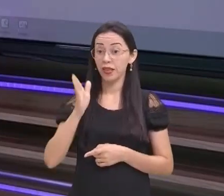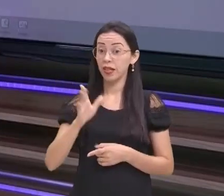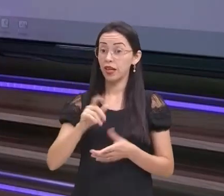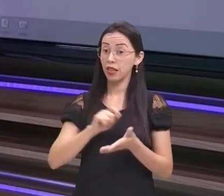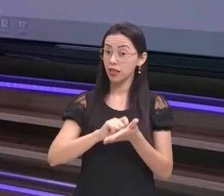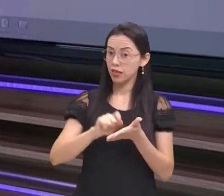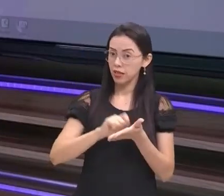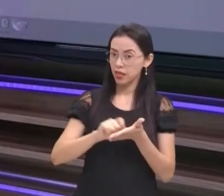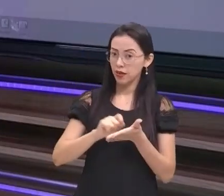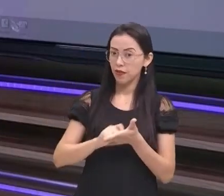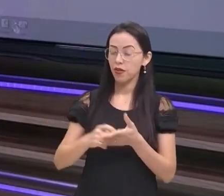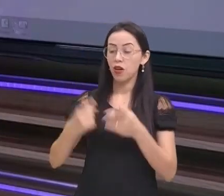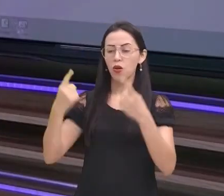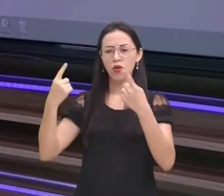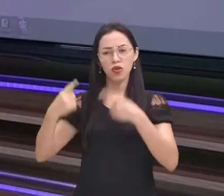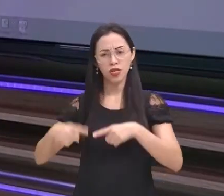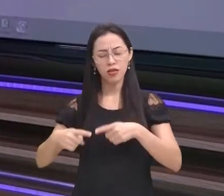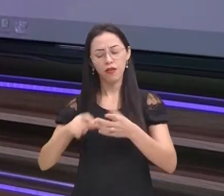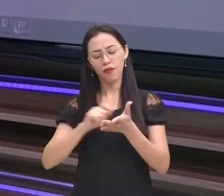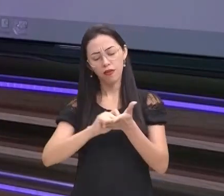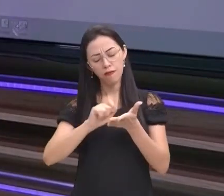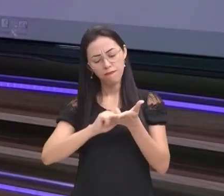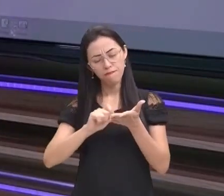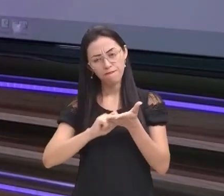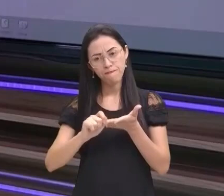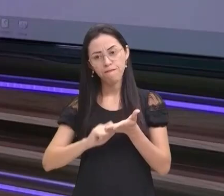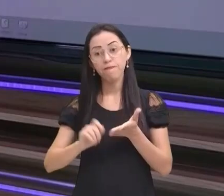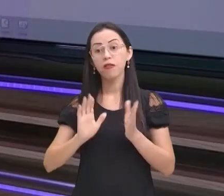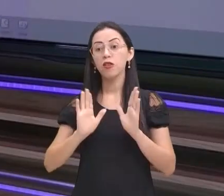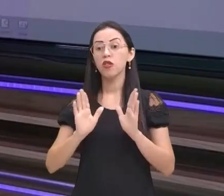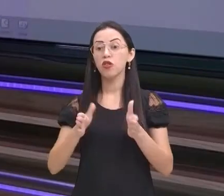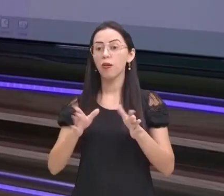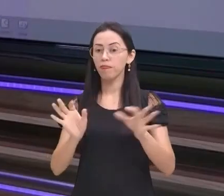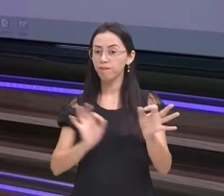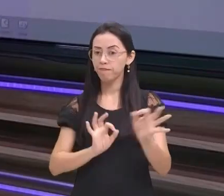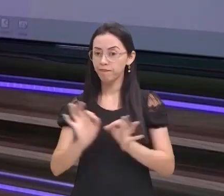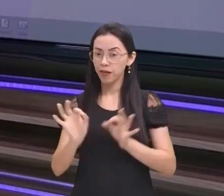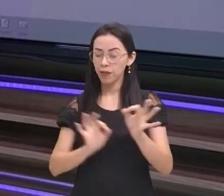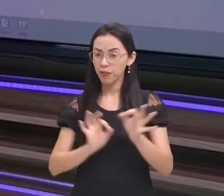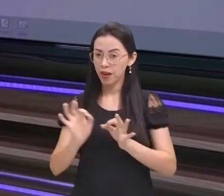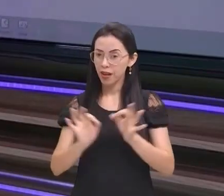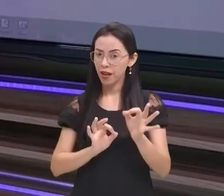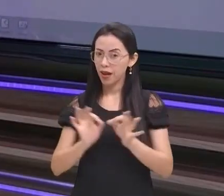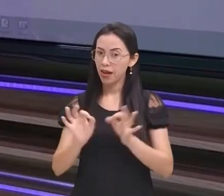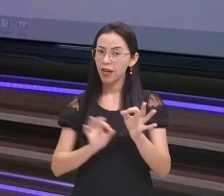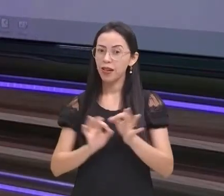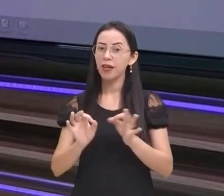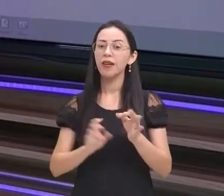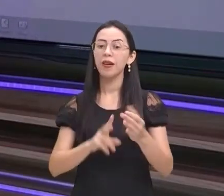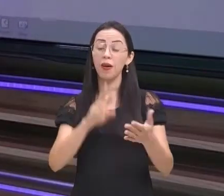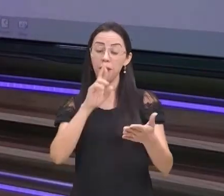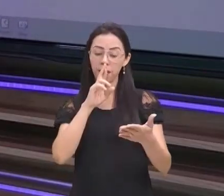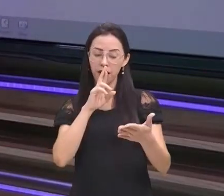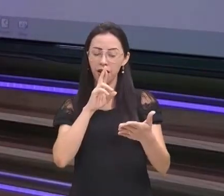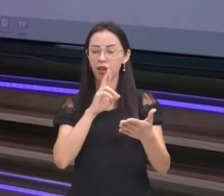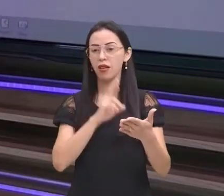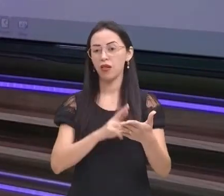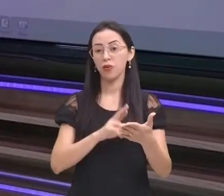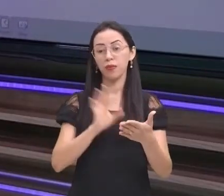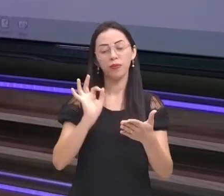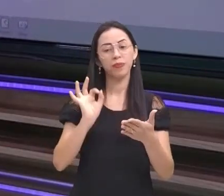nossos desafios e já estão preparados para descobrir e desbravar a